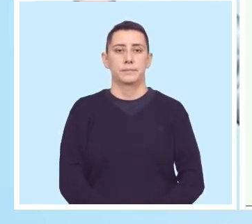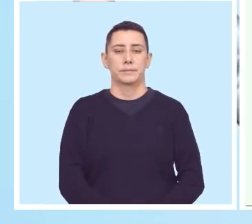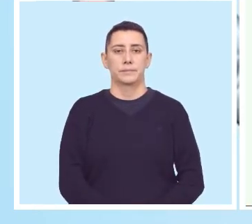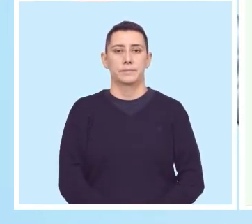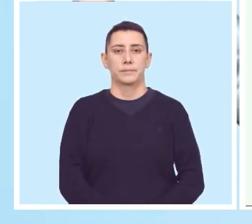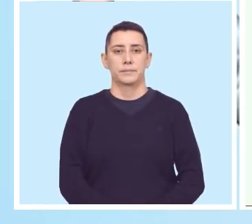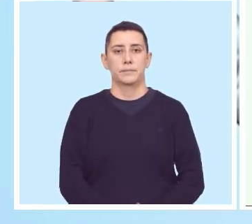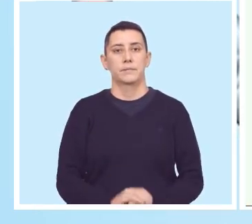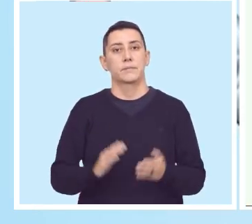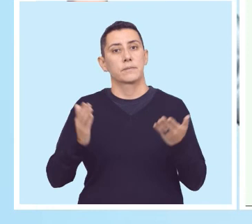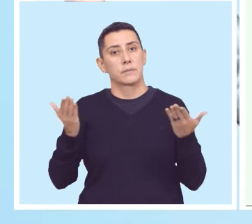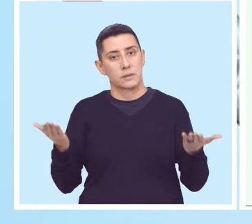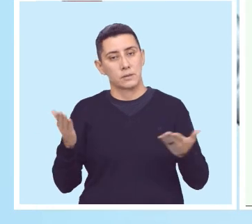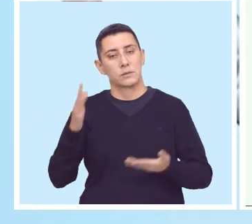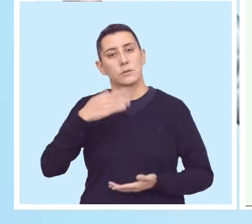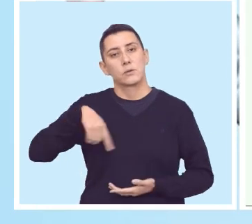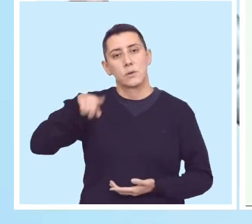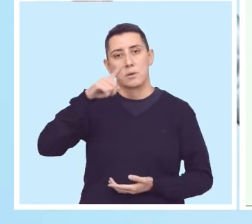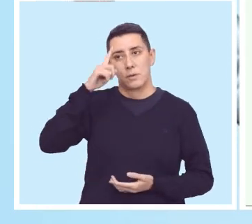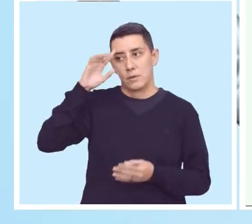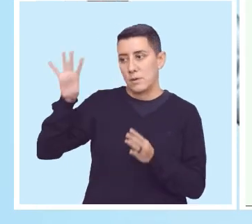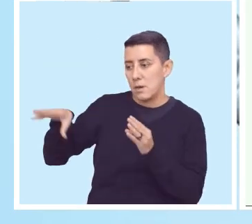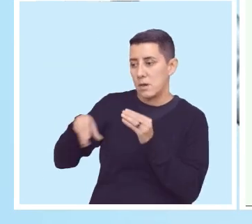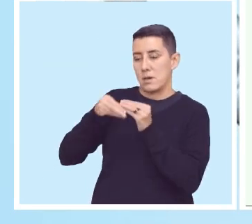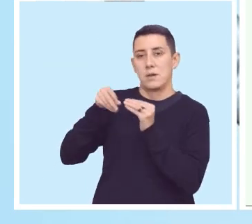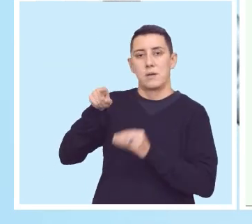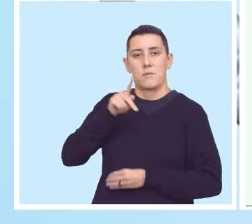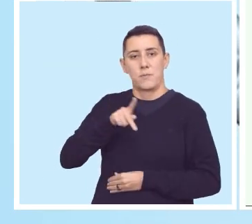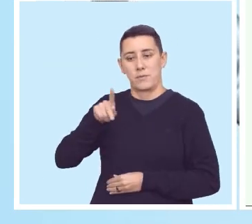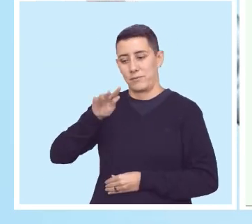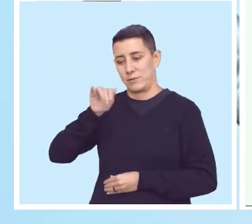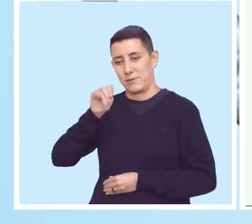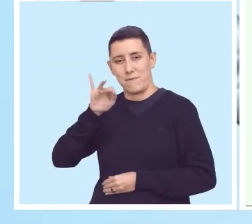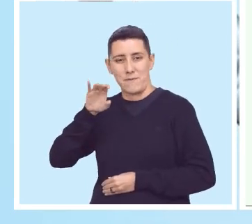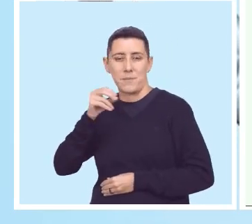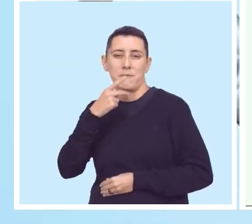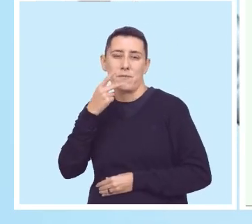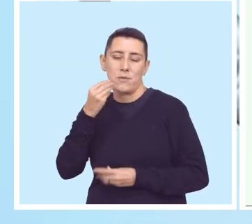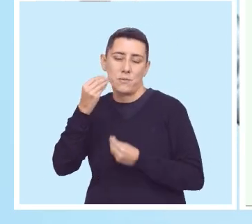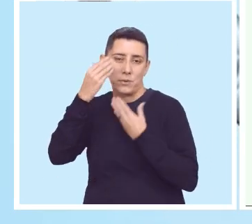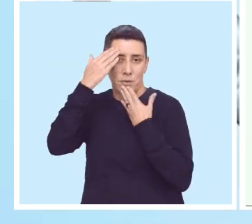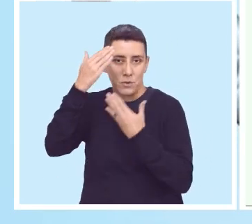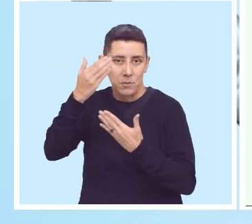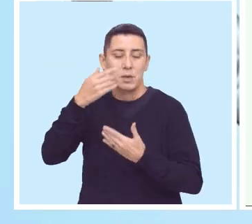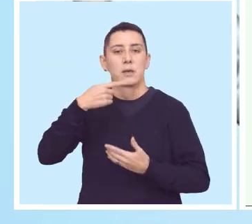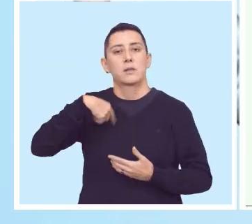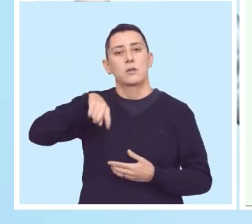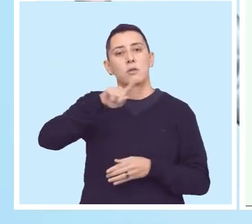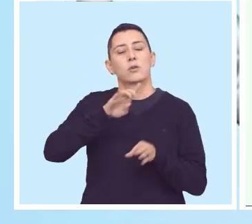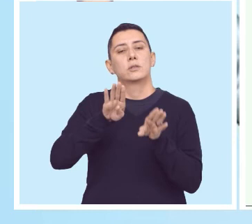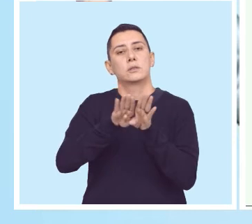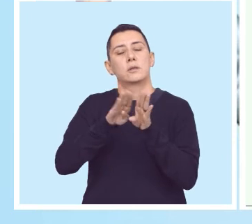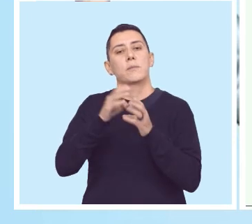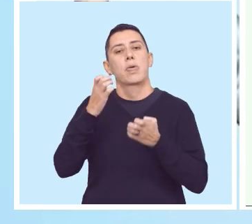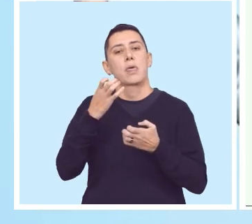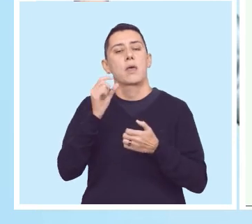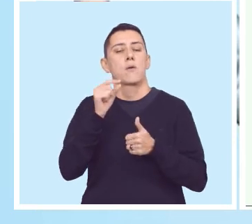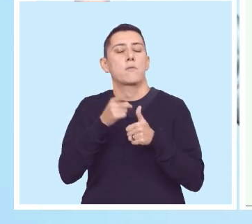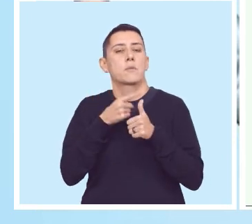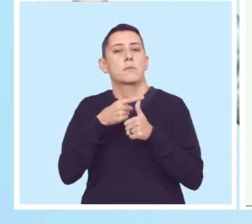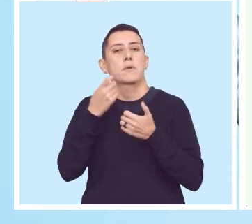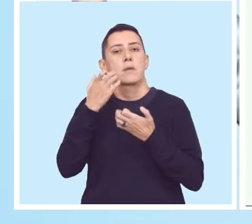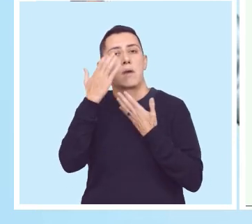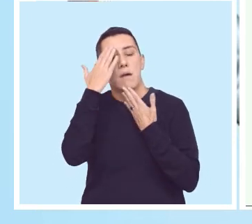Pessoal, então pegando esse gancho aí do professor Fábio, dos agradecimentos, nós gostaríamos, em primeiro lugar, de agradecer